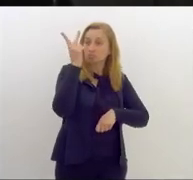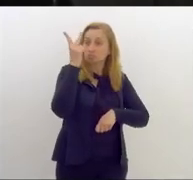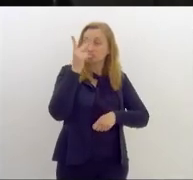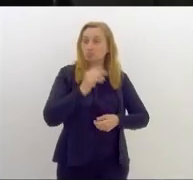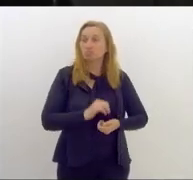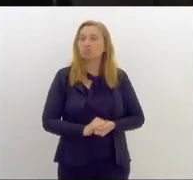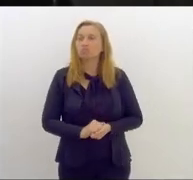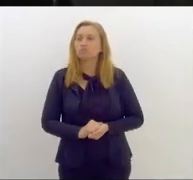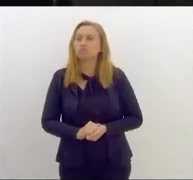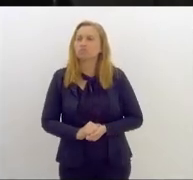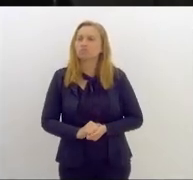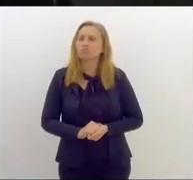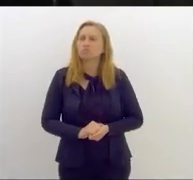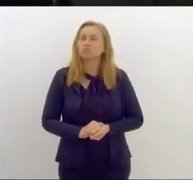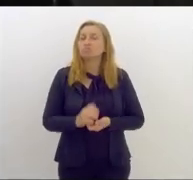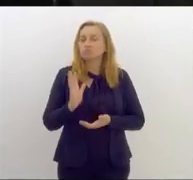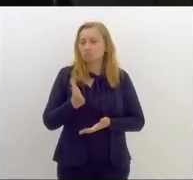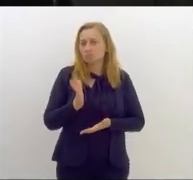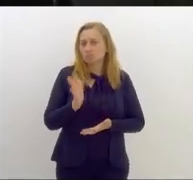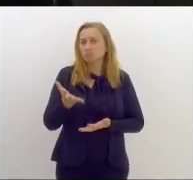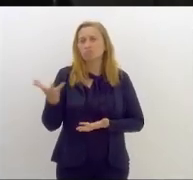e já tinha recebido